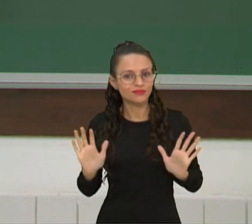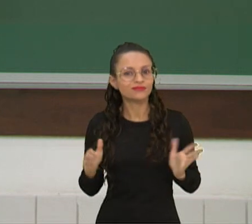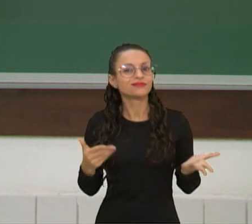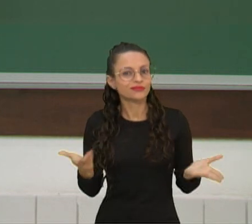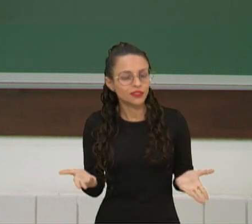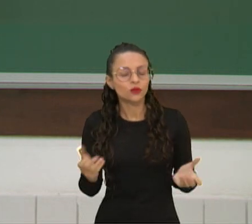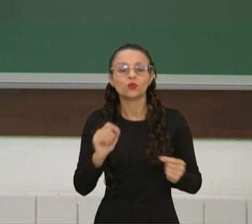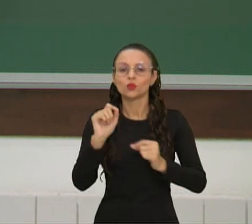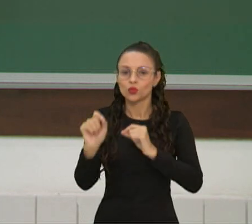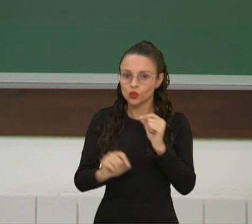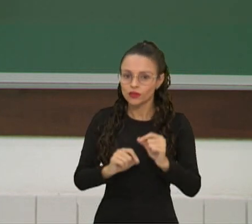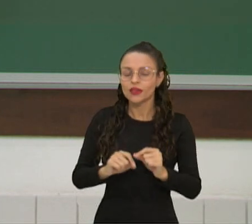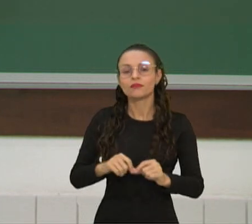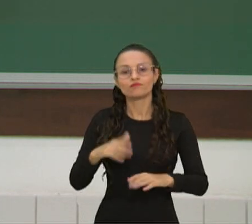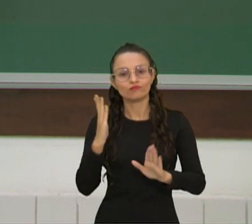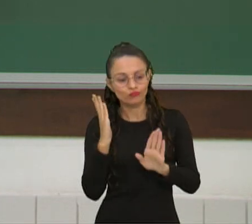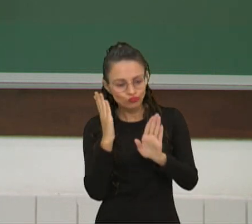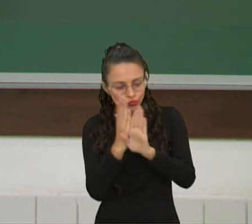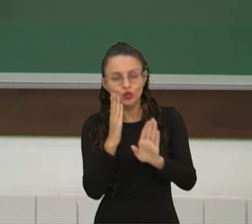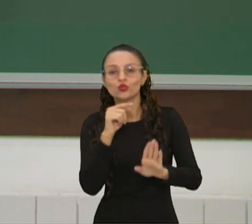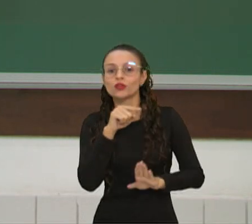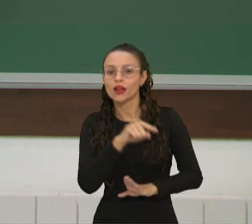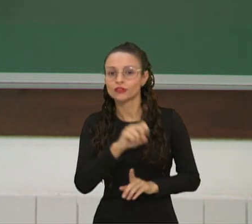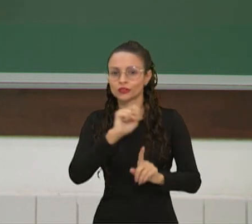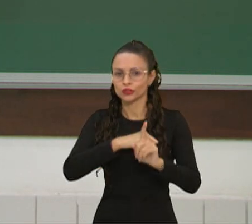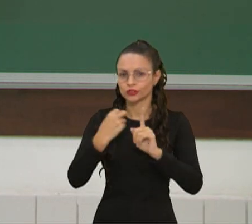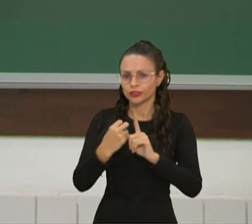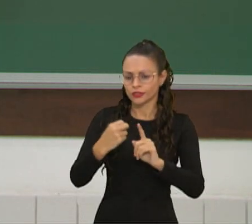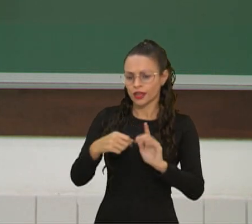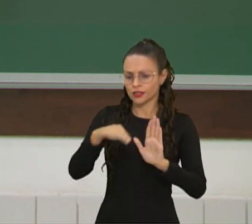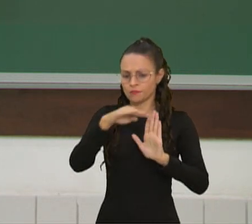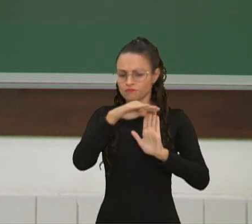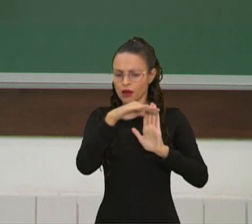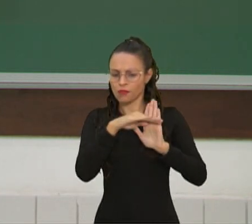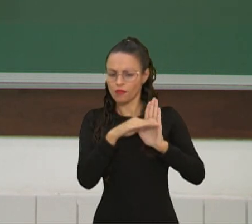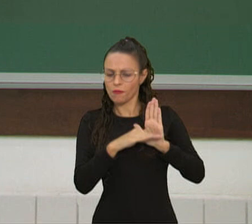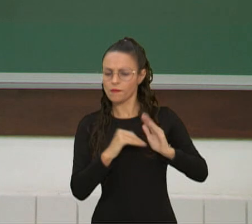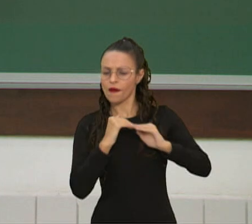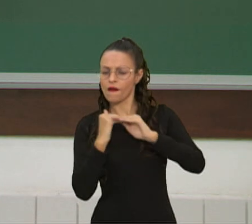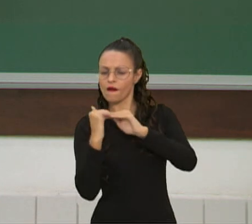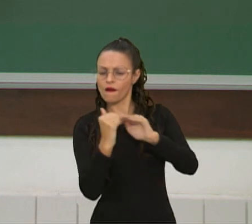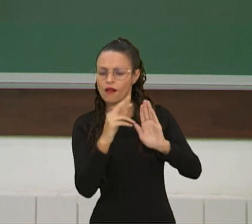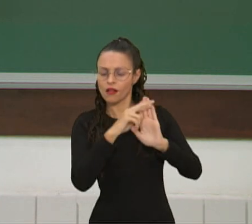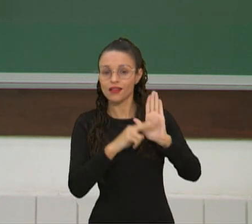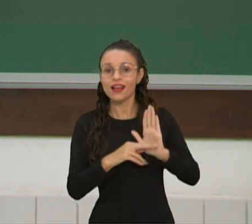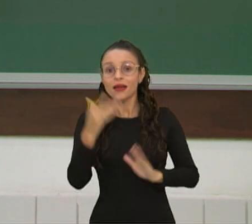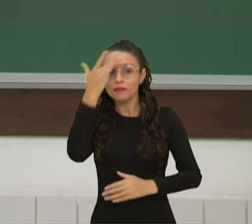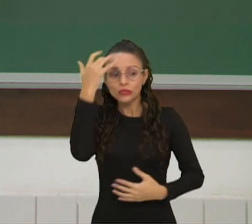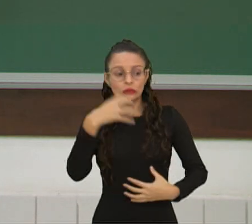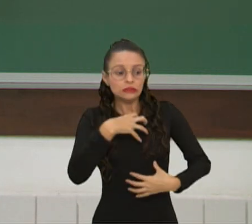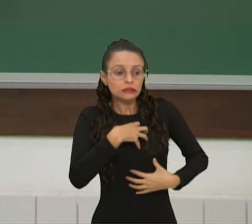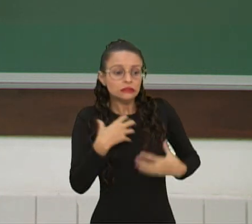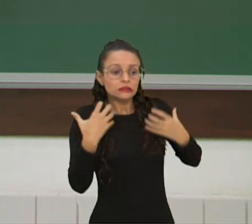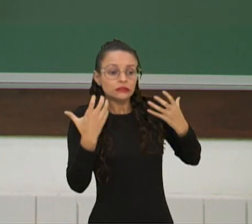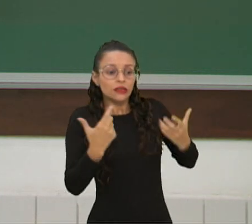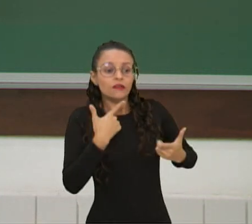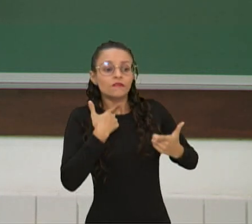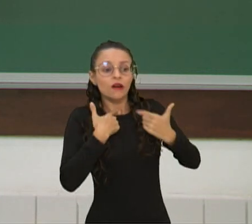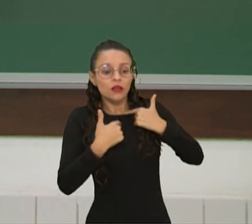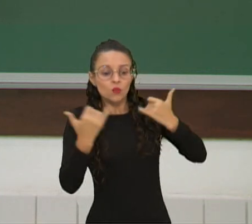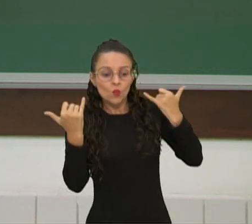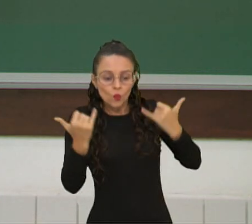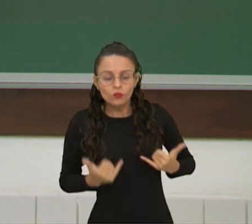muitas vezes em decorrência dessa necessidade né dê a pessoa querer e se sente magra